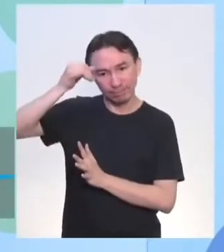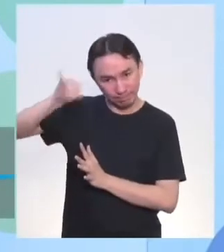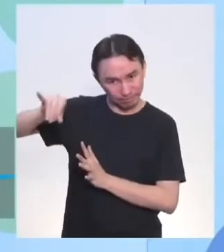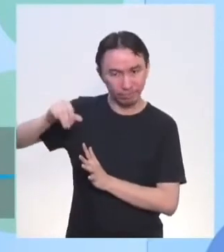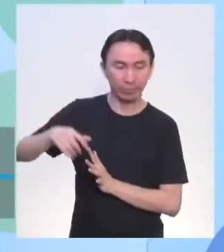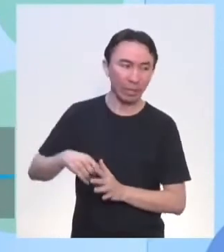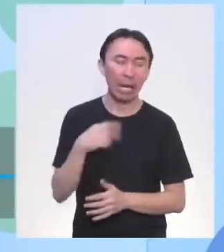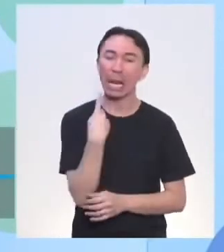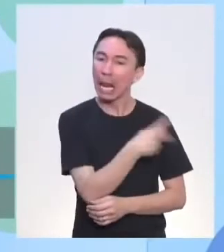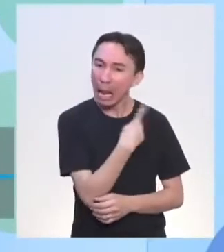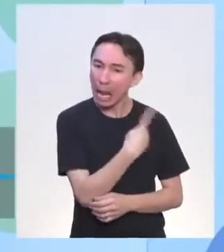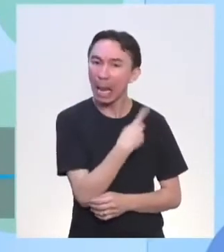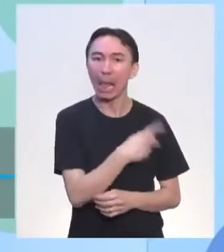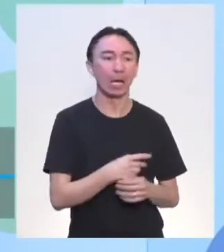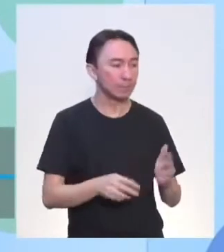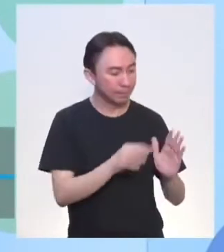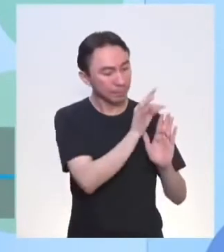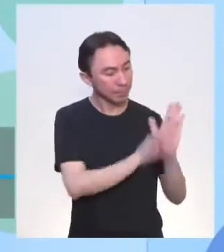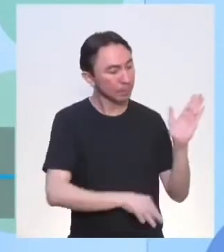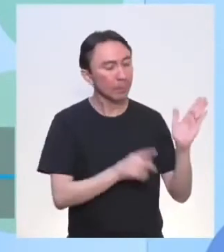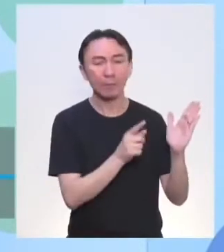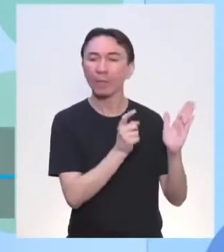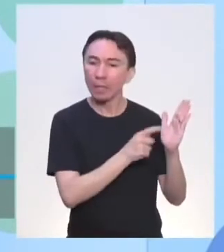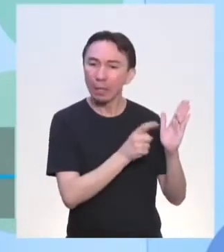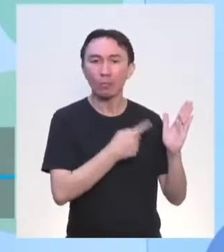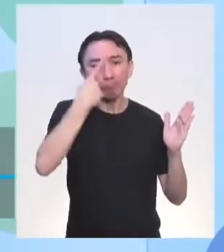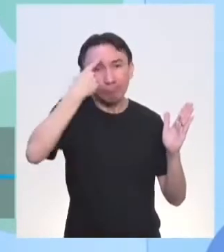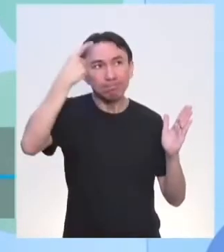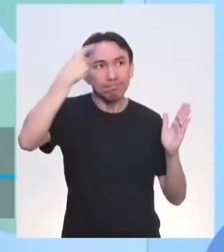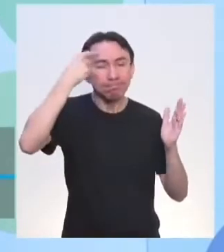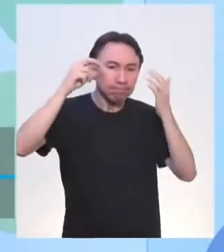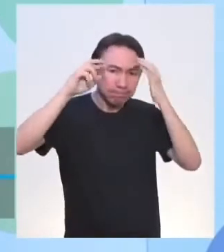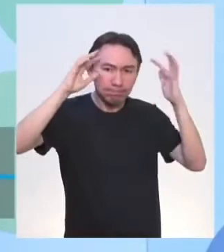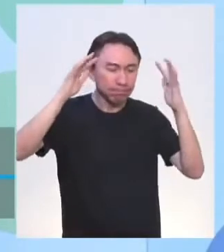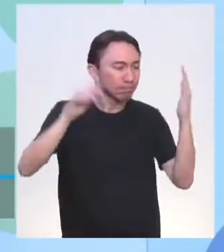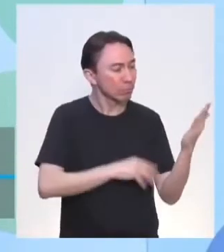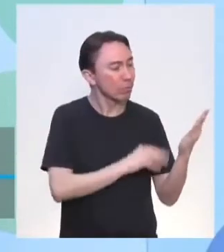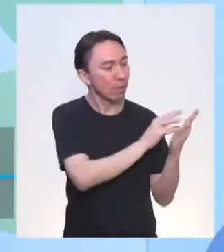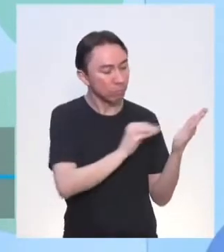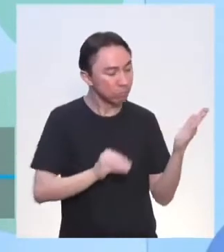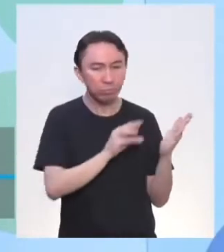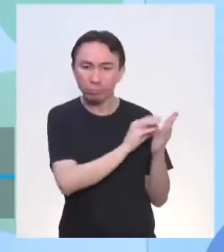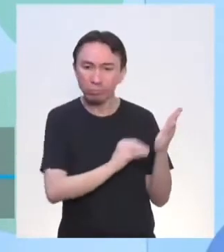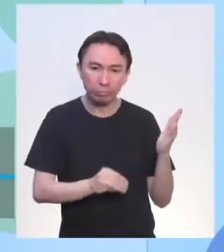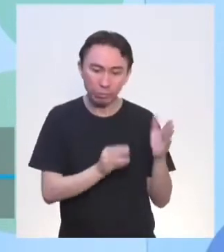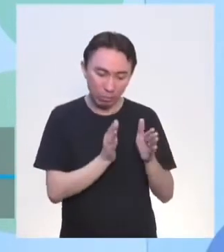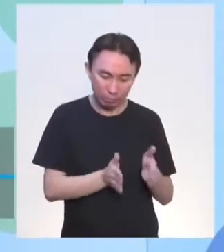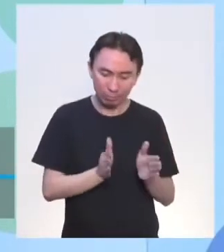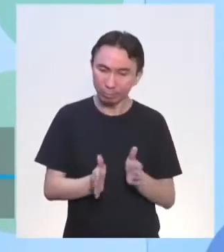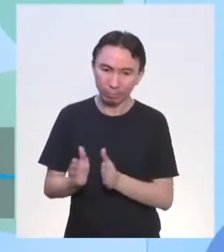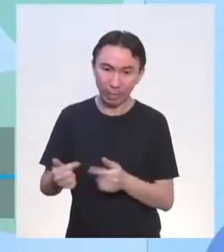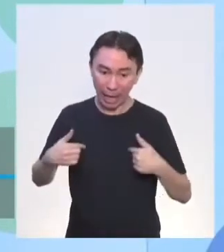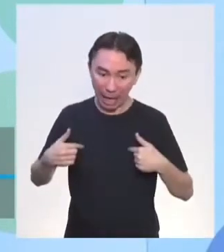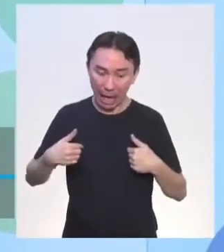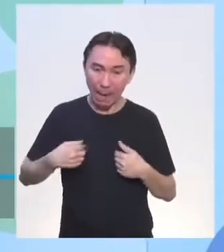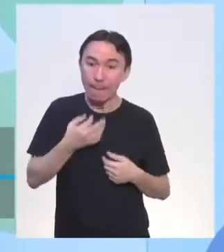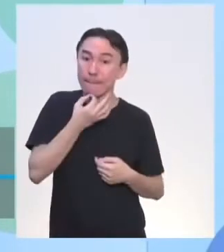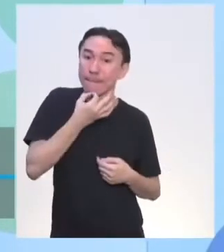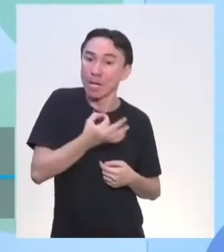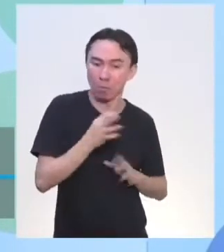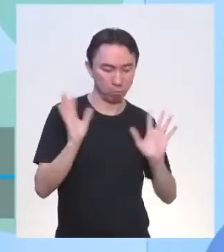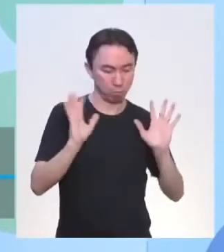bem articulada, hierarquizada, né, mas sem se posicionar, porque a intenção aí é trazer o que o